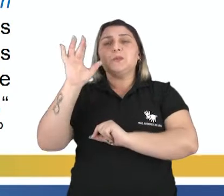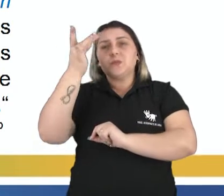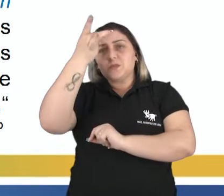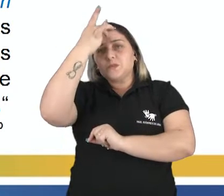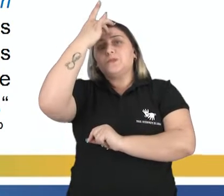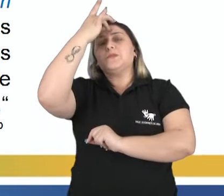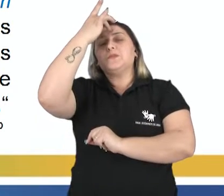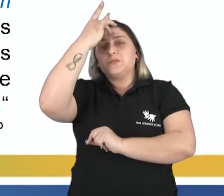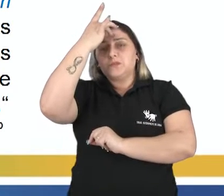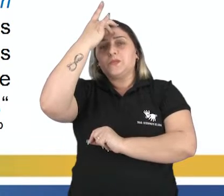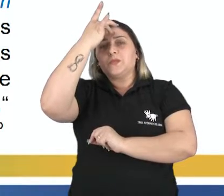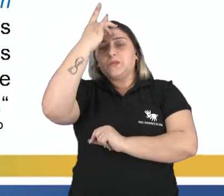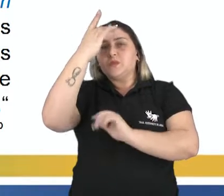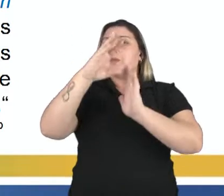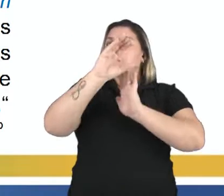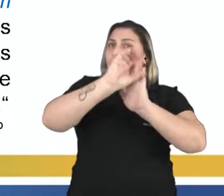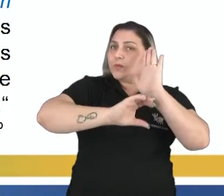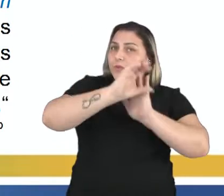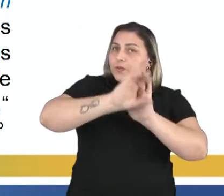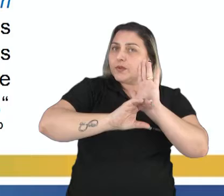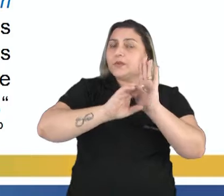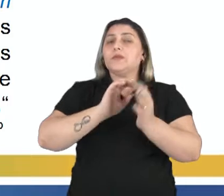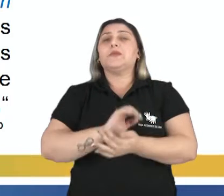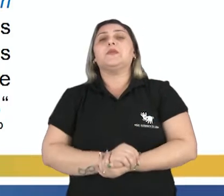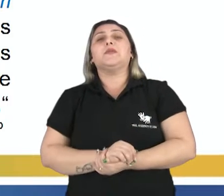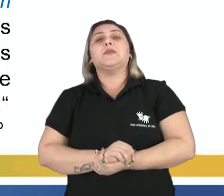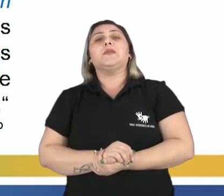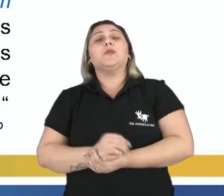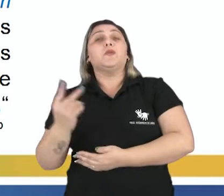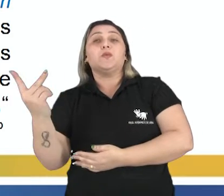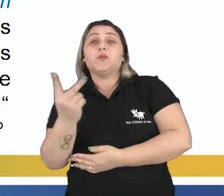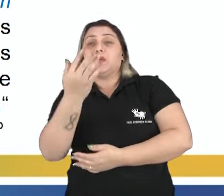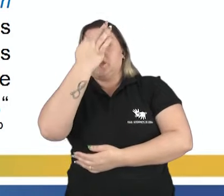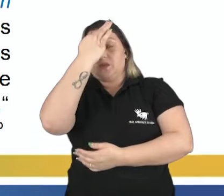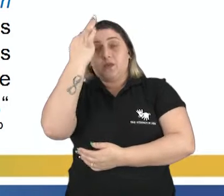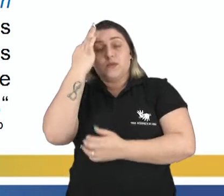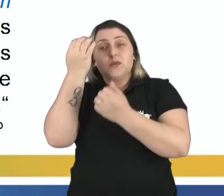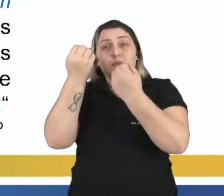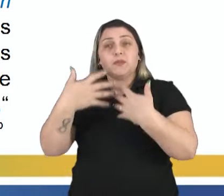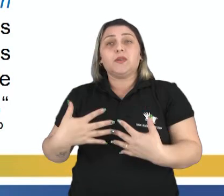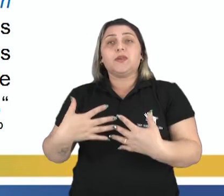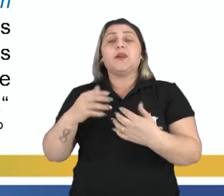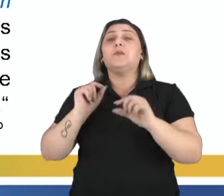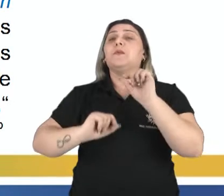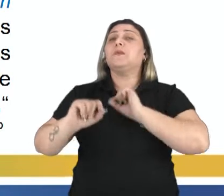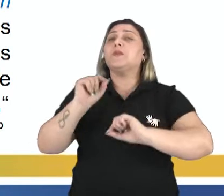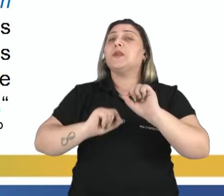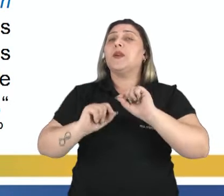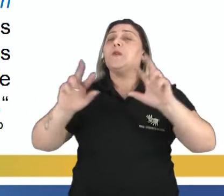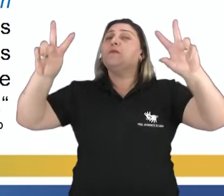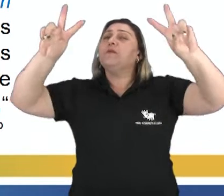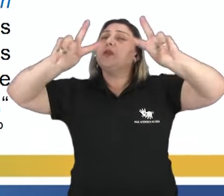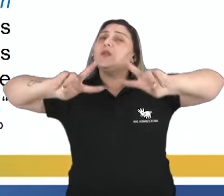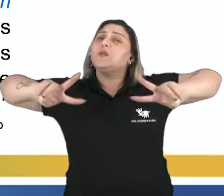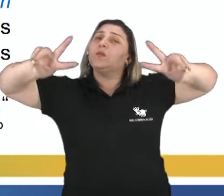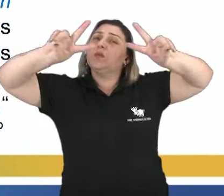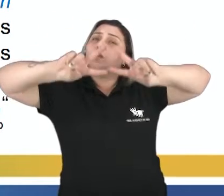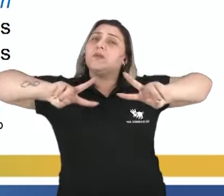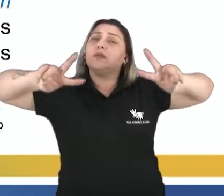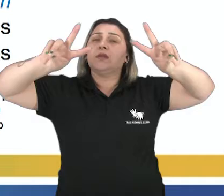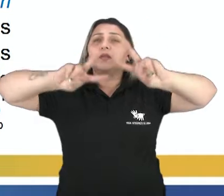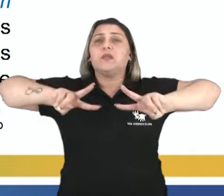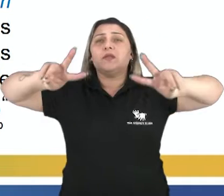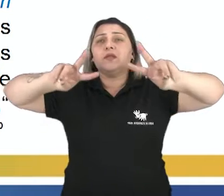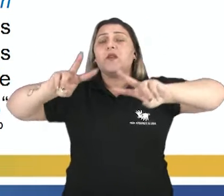eu vou construindo os conceitos, né? E ele vai dizer, Guattari, ele vai definir o caos como o virtual, que